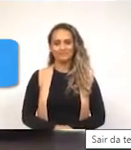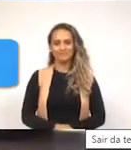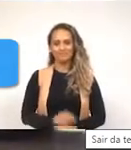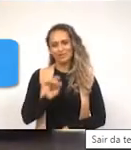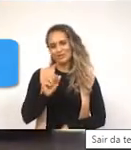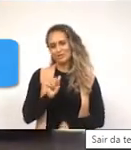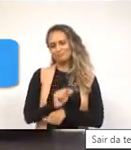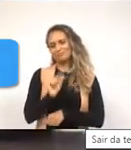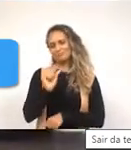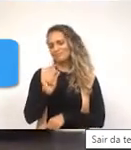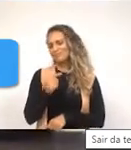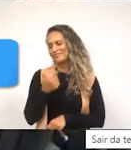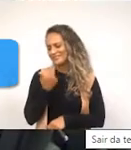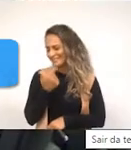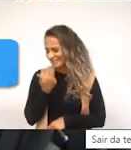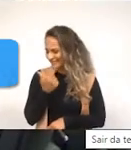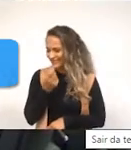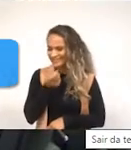Só um minutinho.